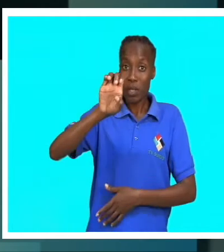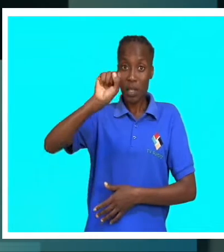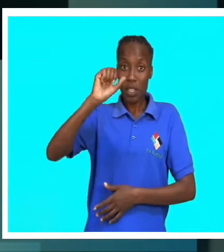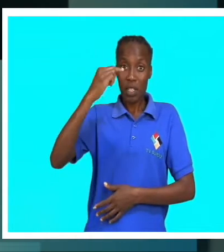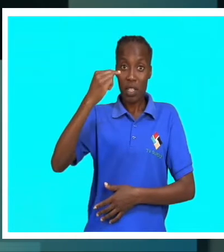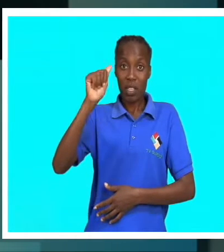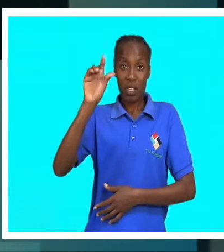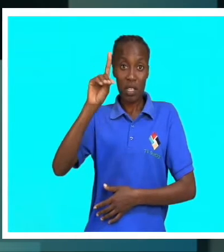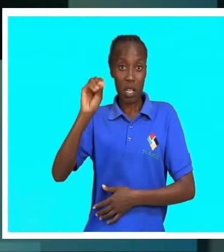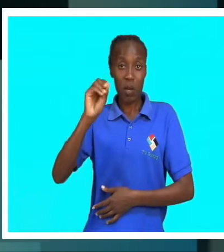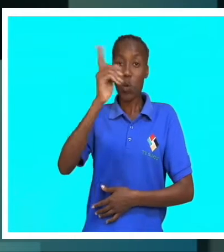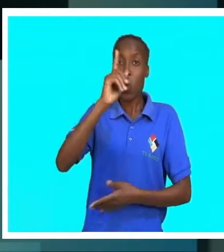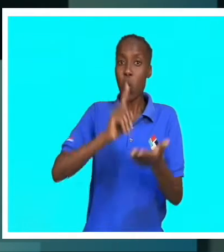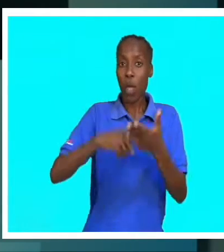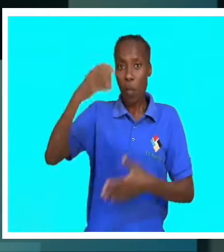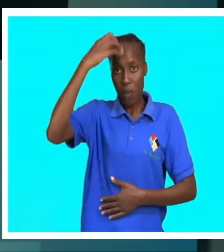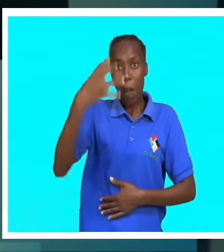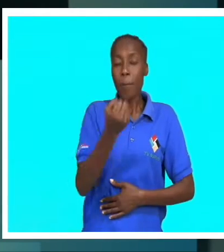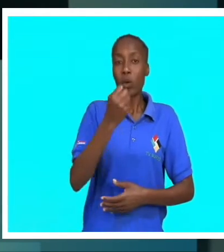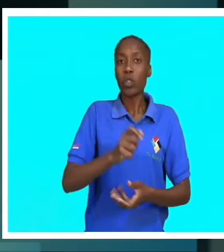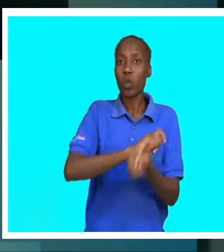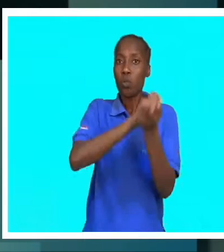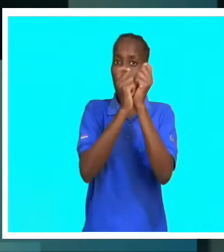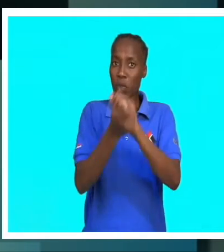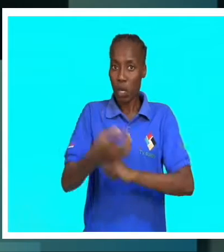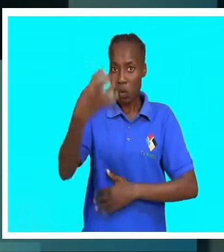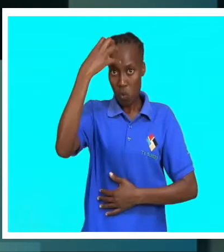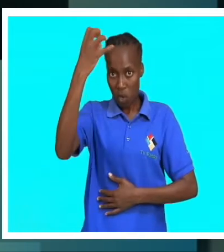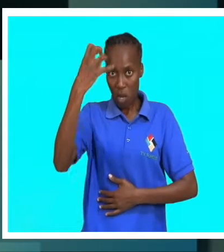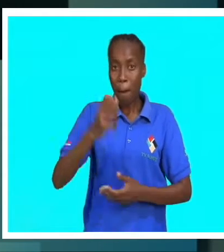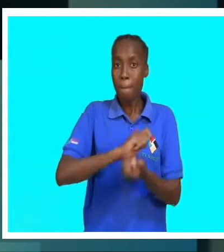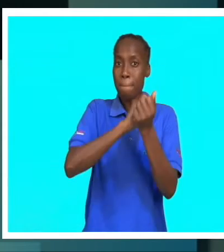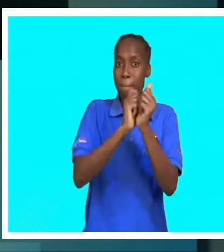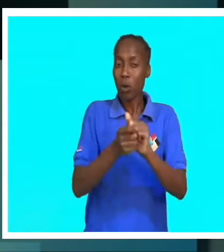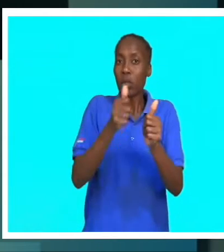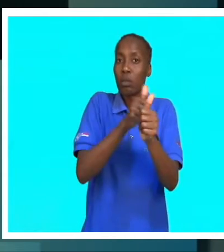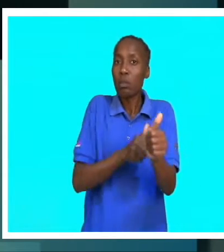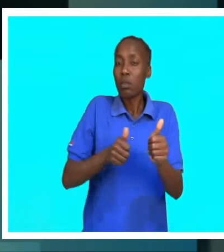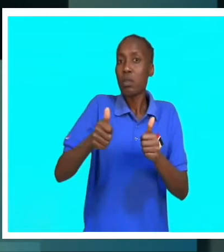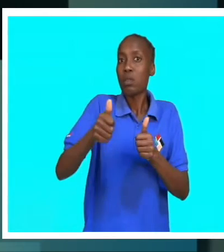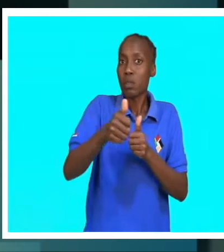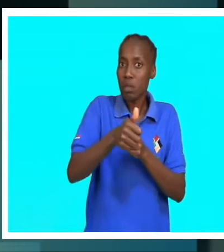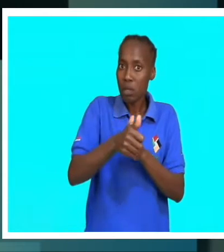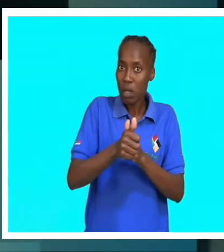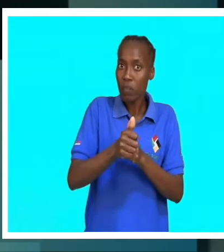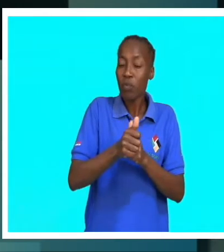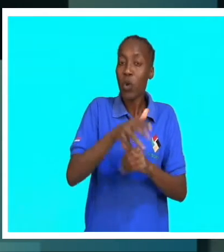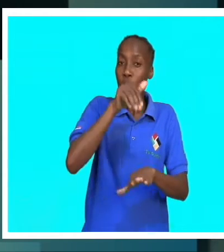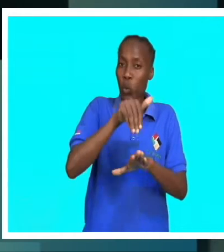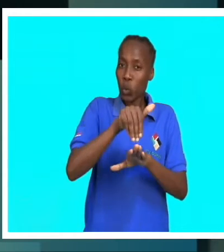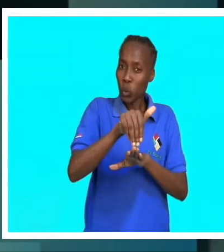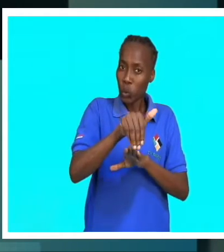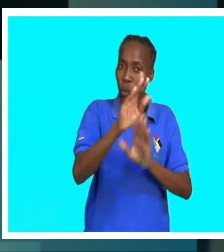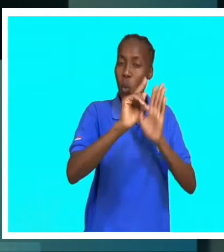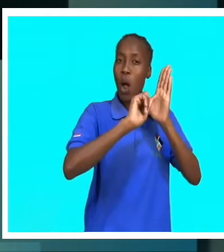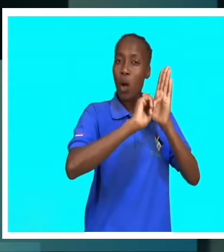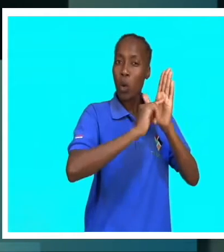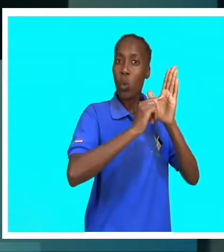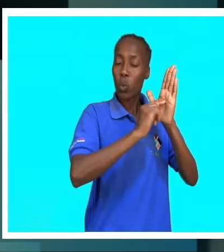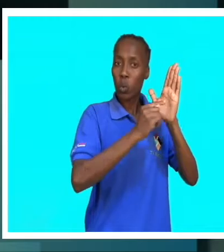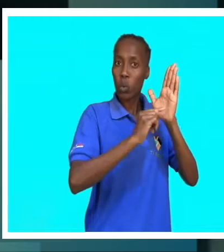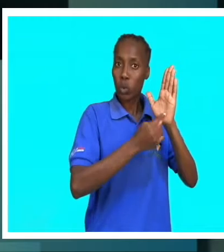é um compromisso do Estado e não do governo. Significa que, mesmo que isso mude o governo, mesmo que isso mude os dirigentes que hoje estão em frente do processo, a